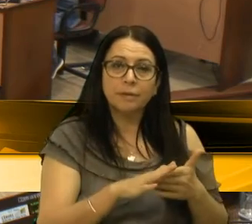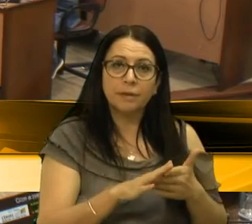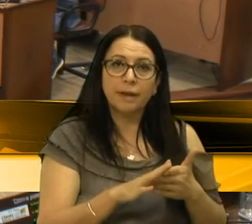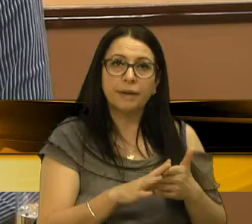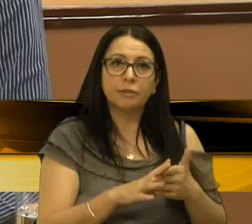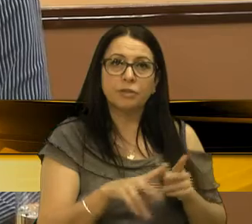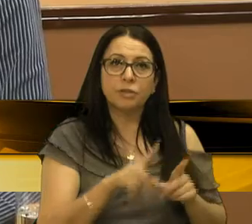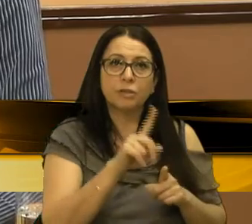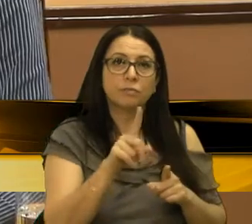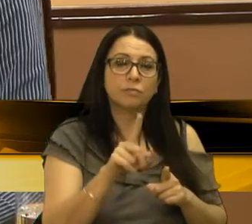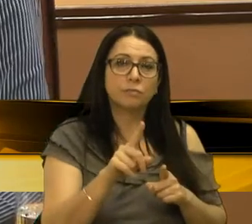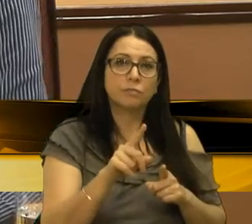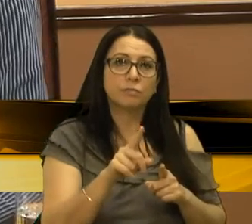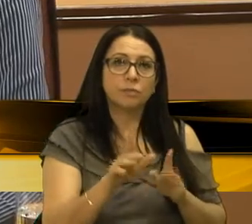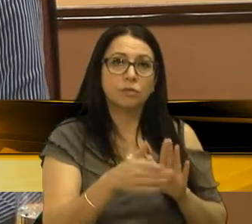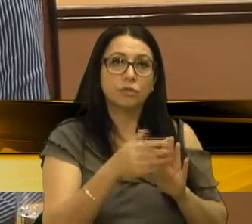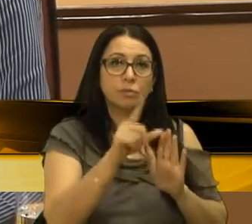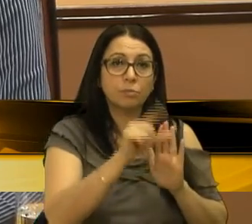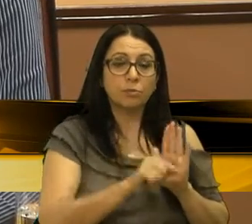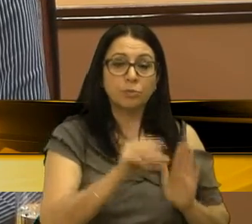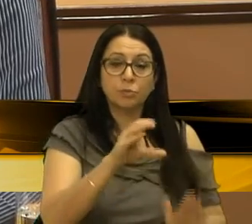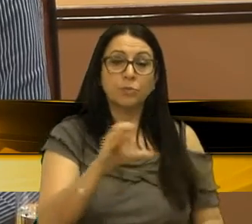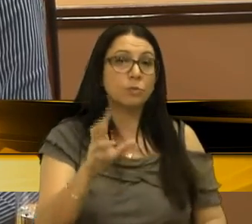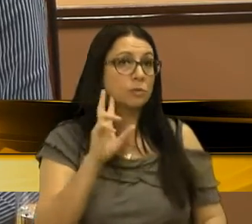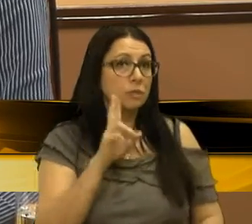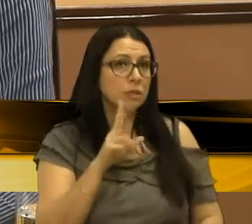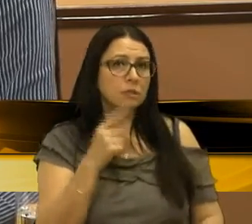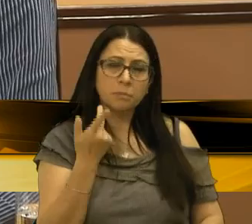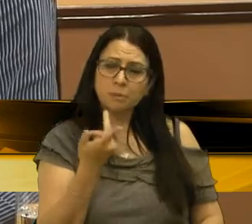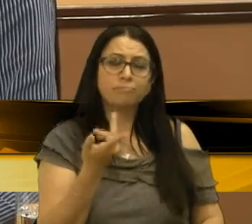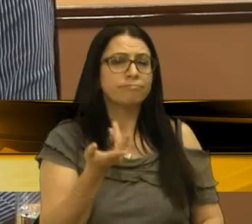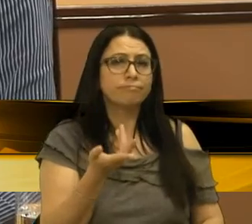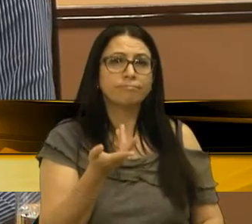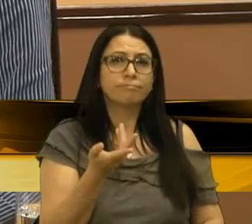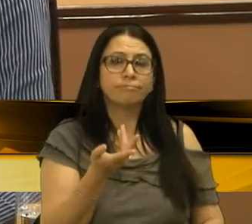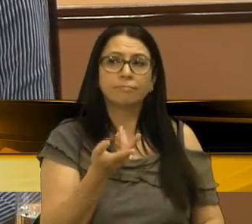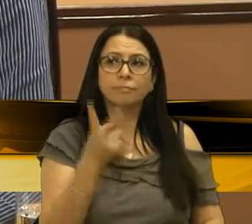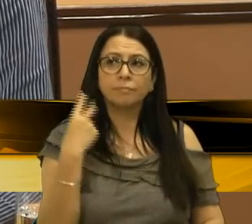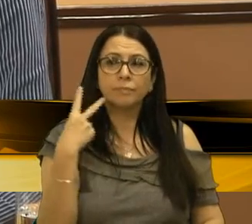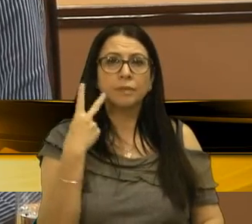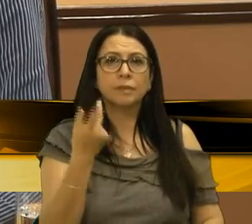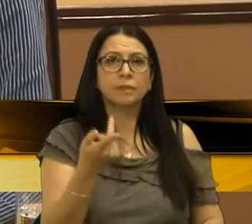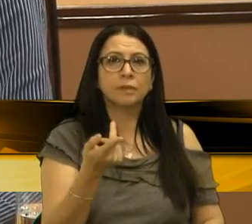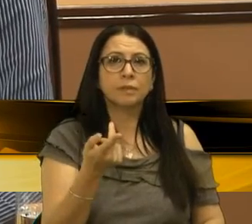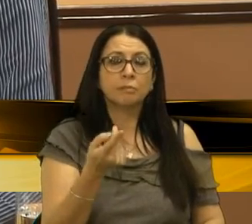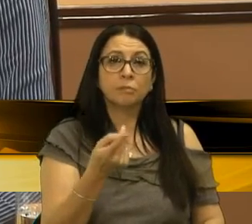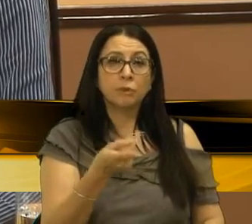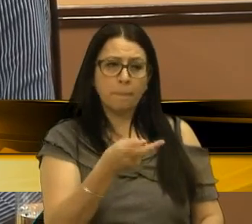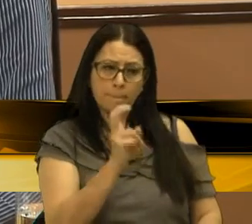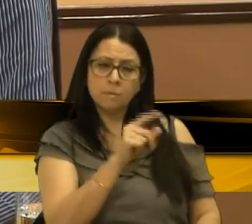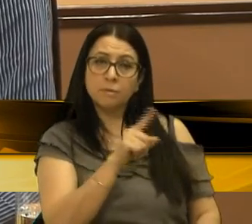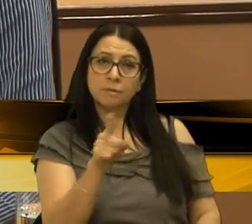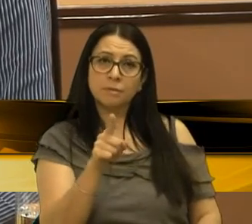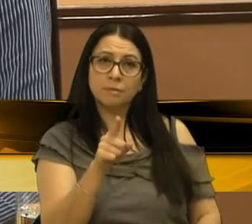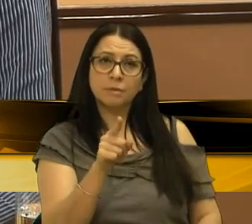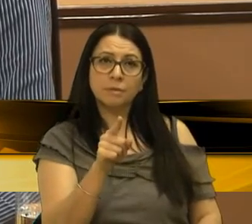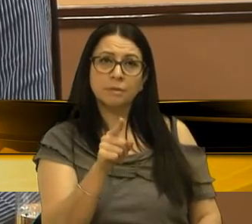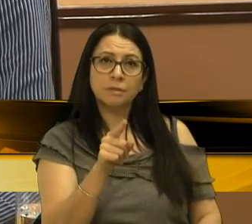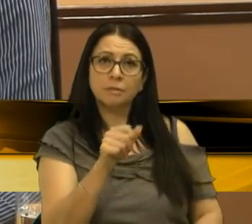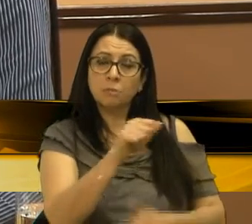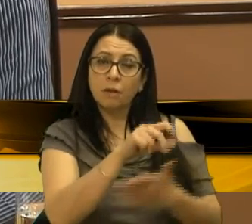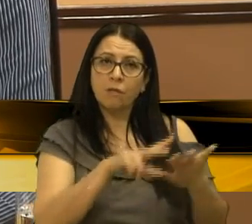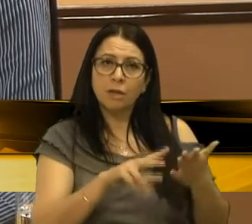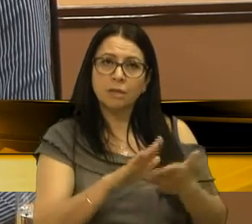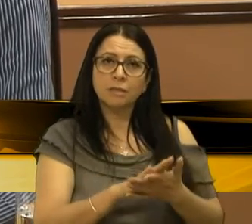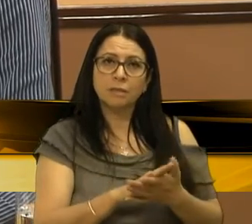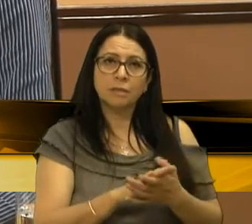os CCs, aí diminuir o CC. Mas em contrapartida, vereador, pelo que se percebe ali, fazendo uma avaliação